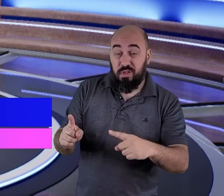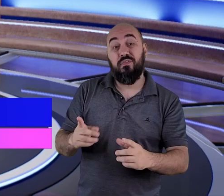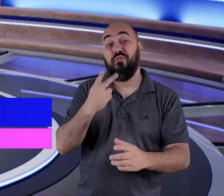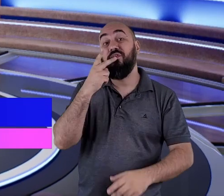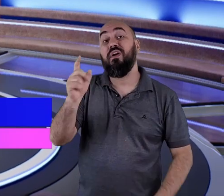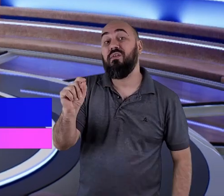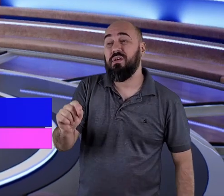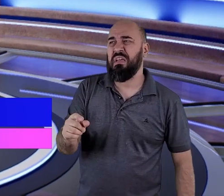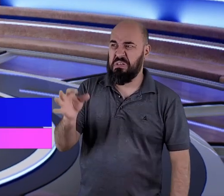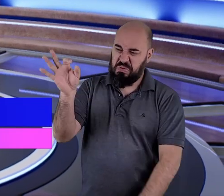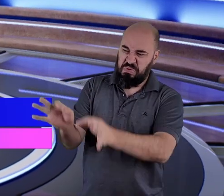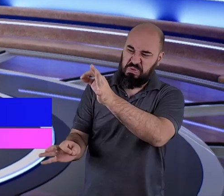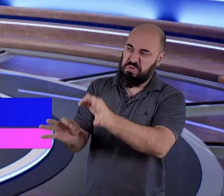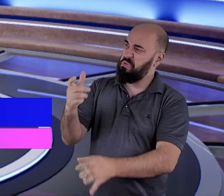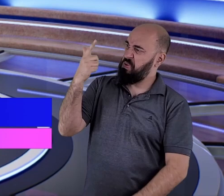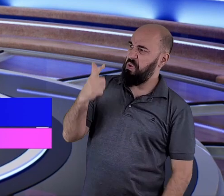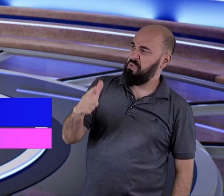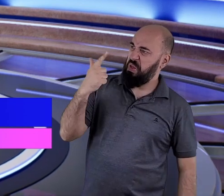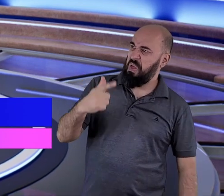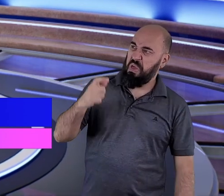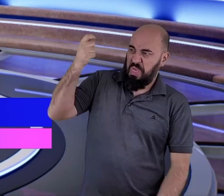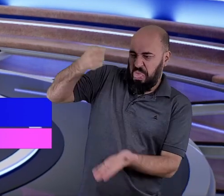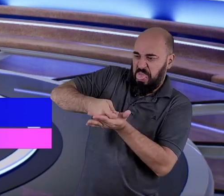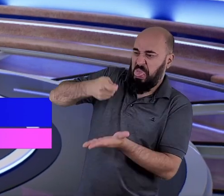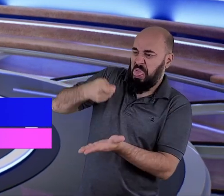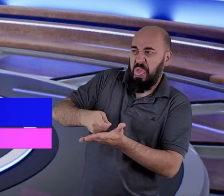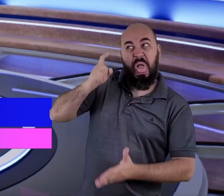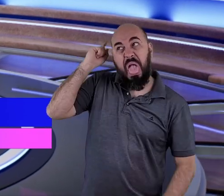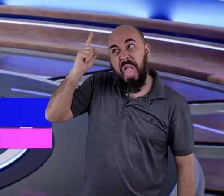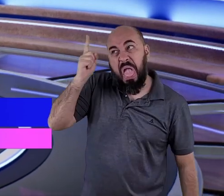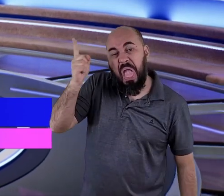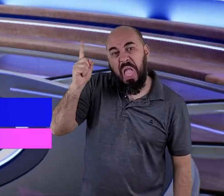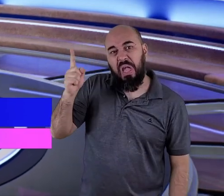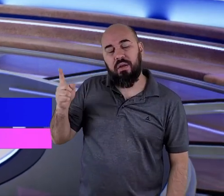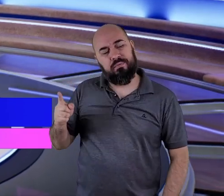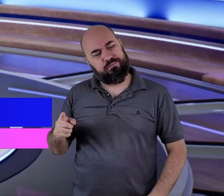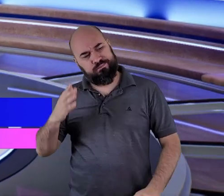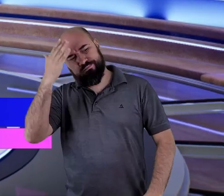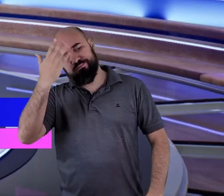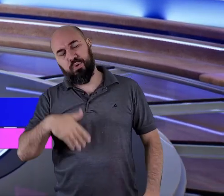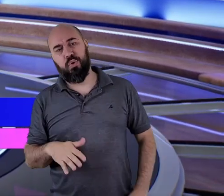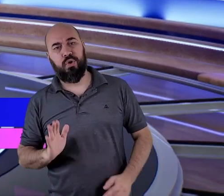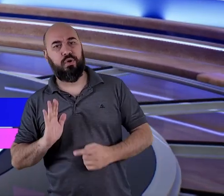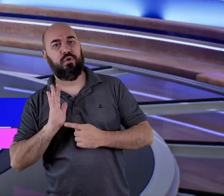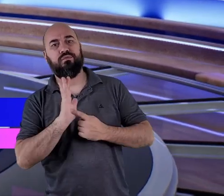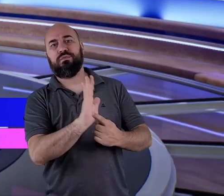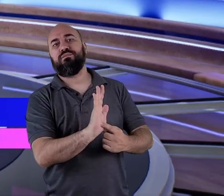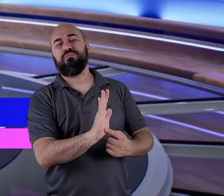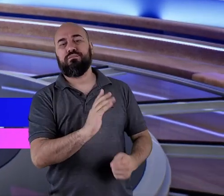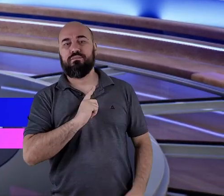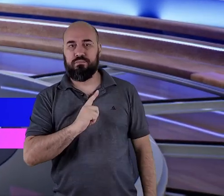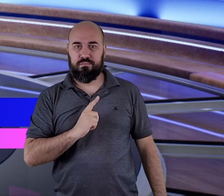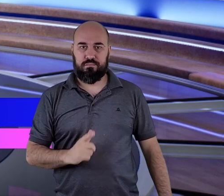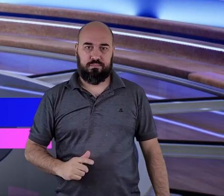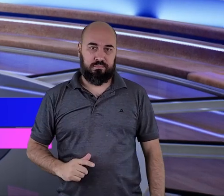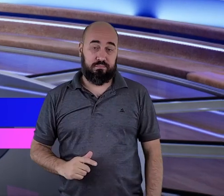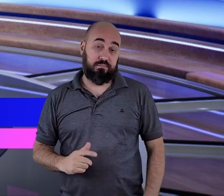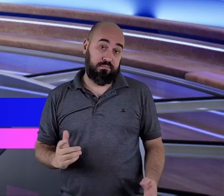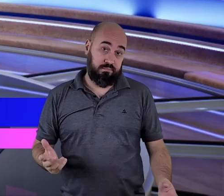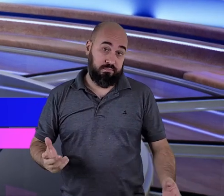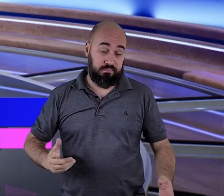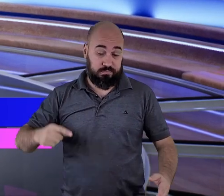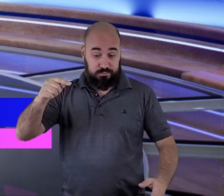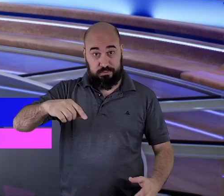Então, durante o milênio, a terra está desolada, devastada, vazia.